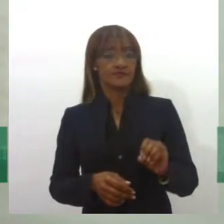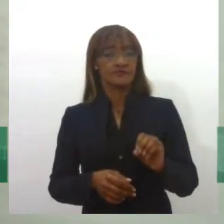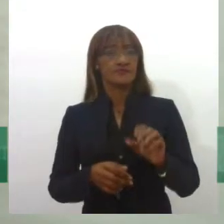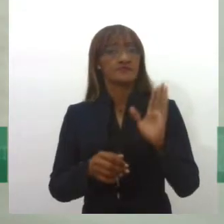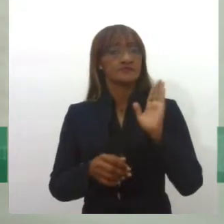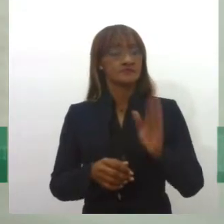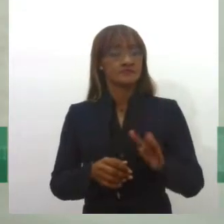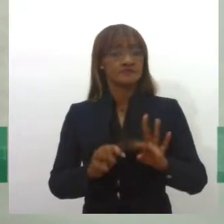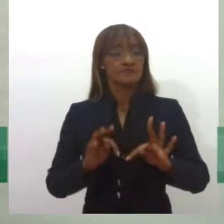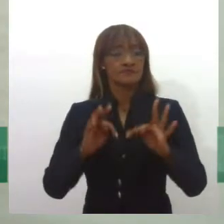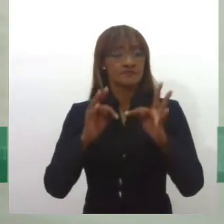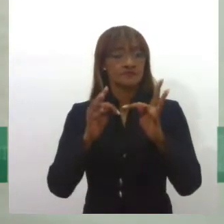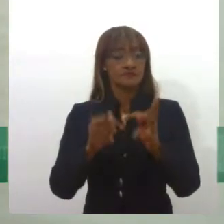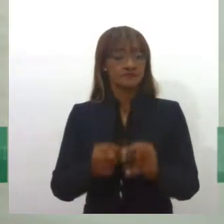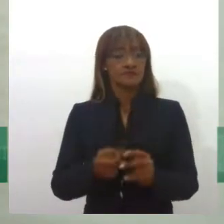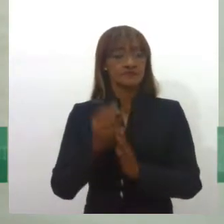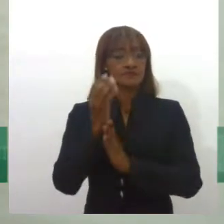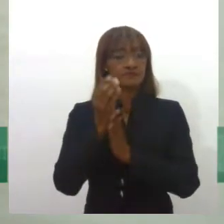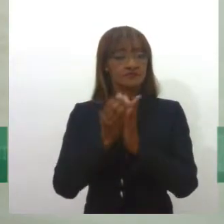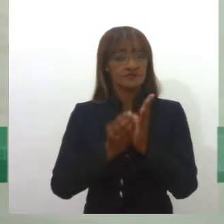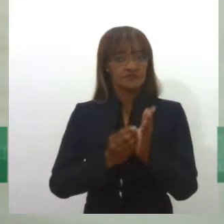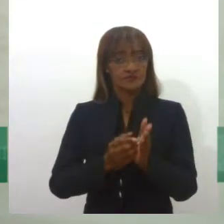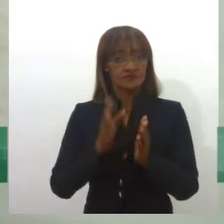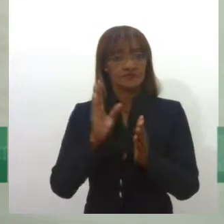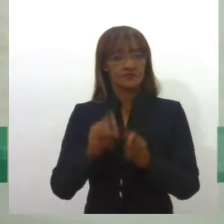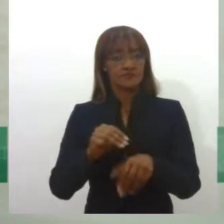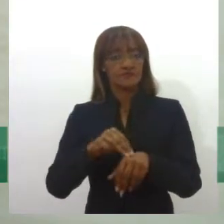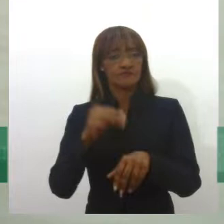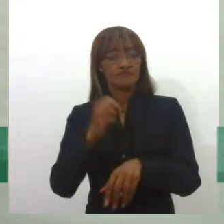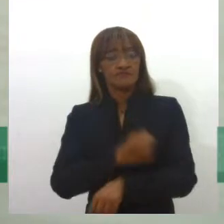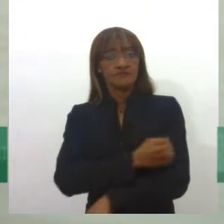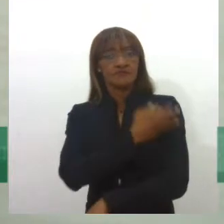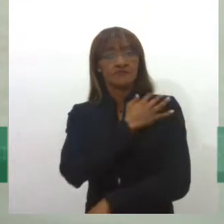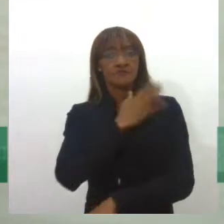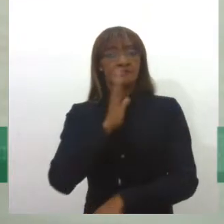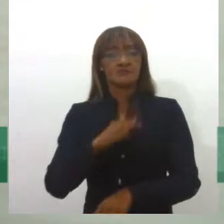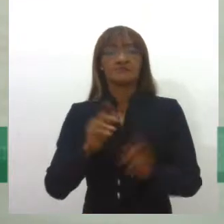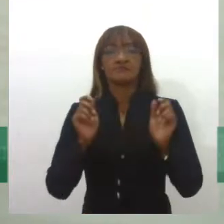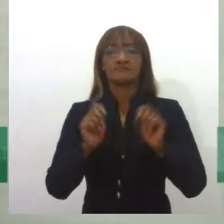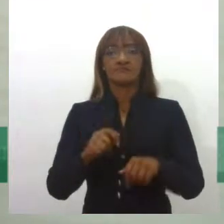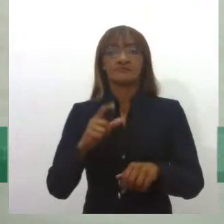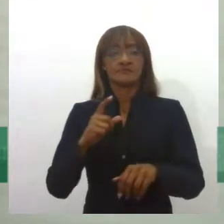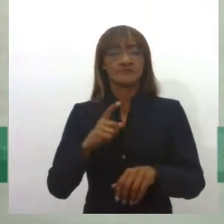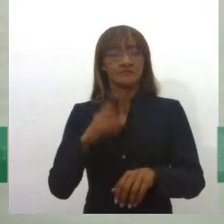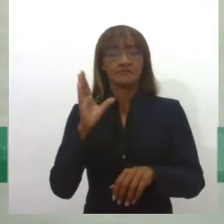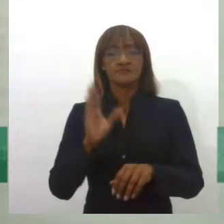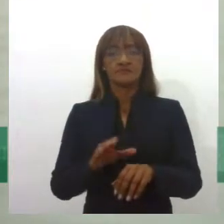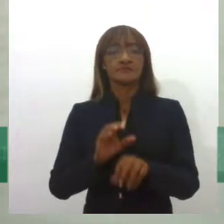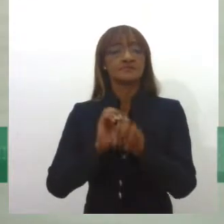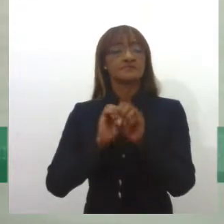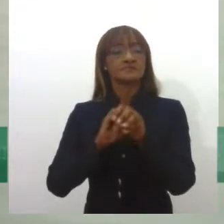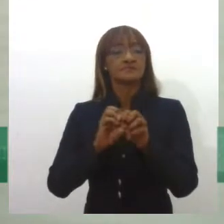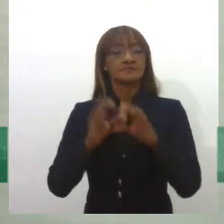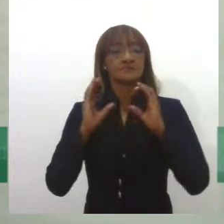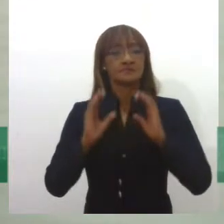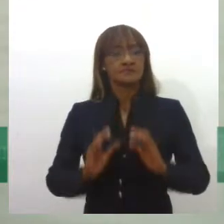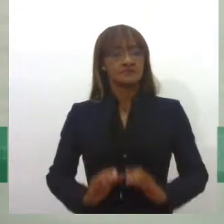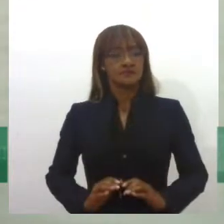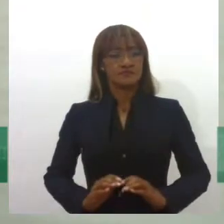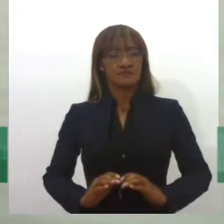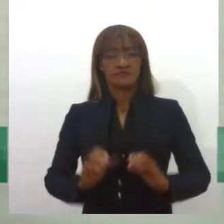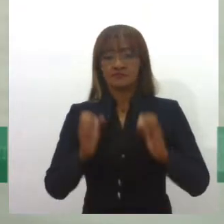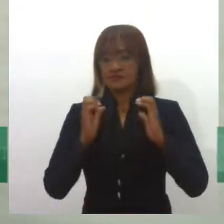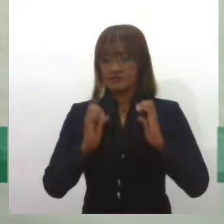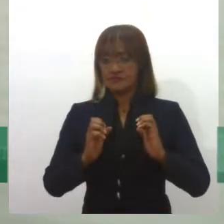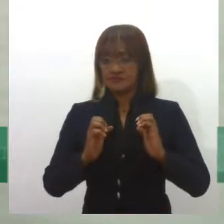ensino fundamental e médio incluam formação ética e voltada ao exercício de cidadania solidária, à participação na